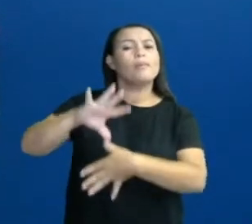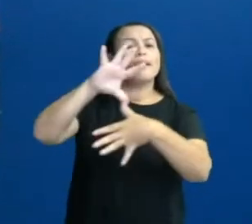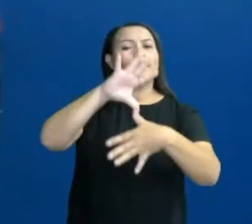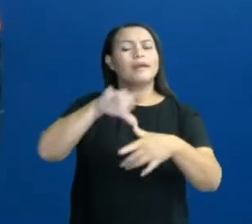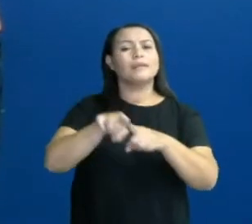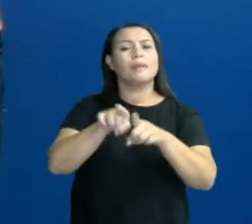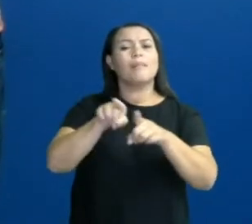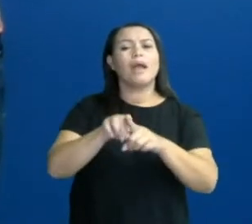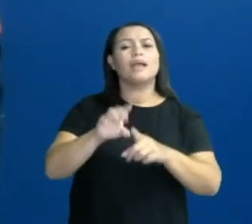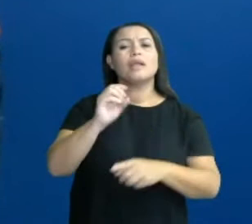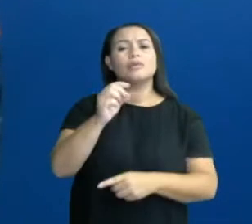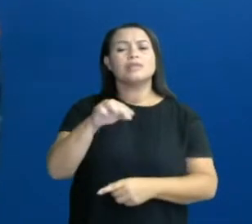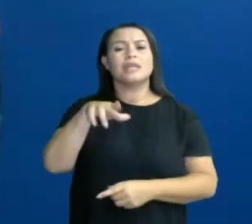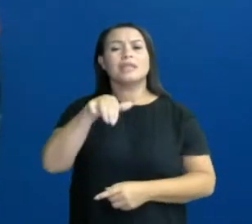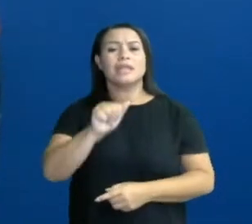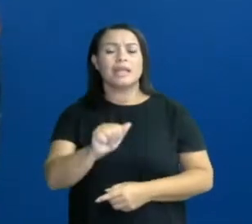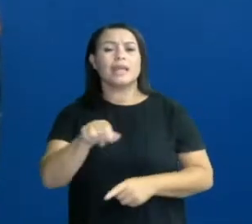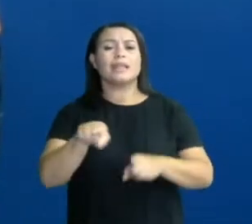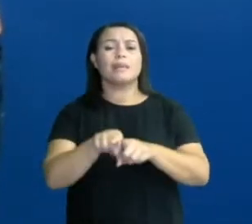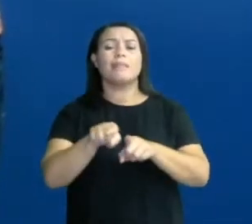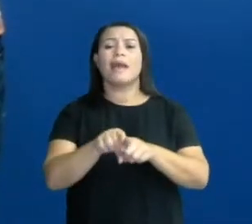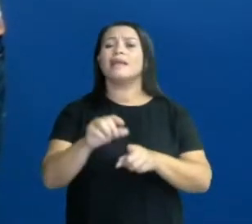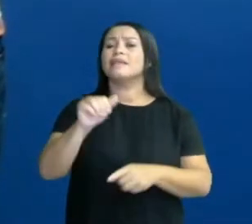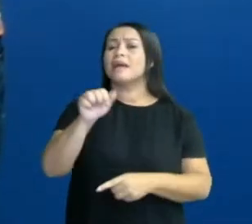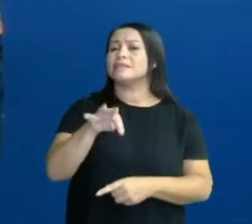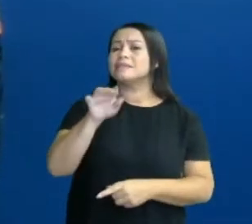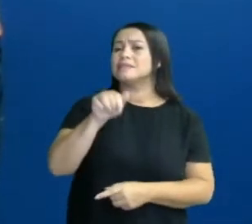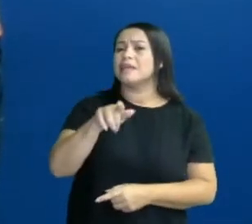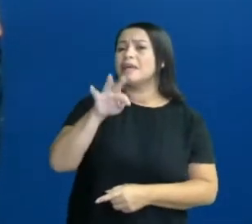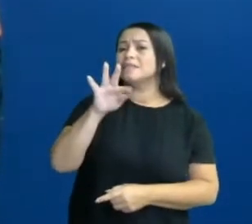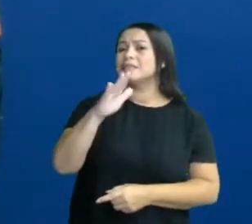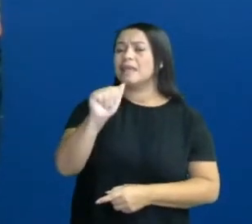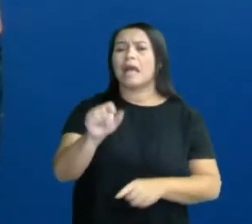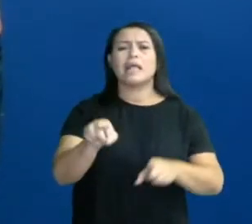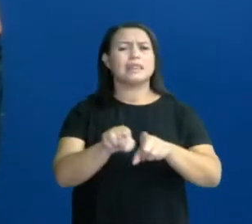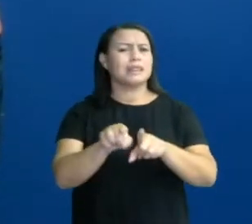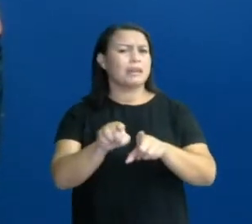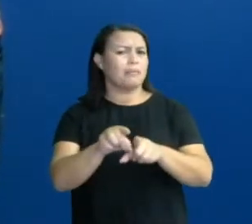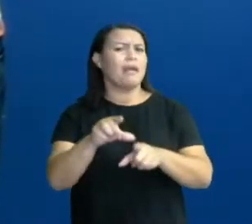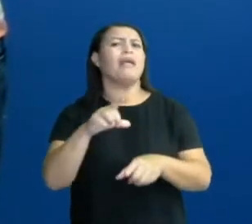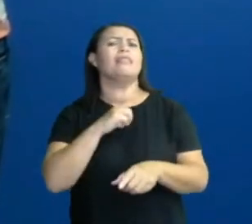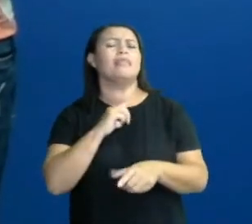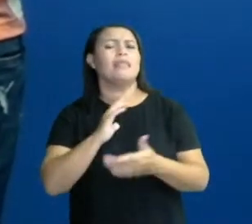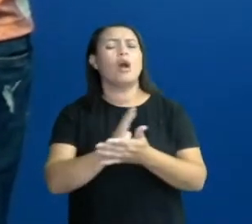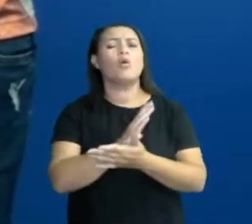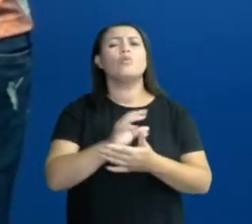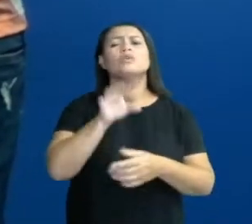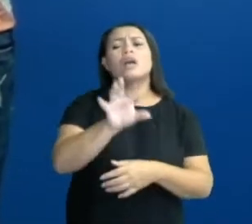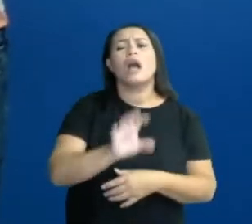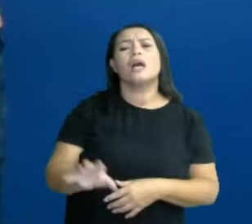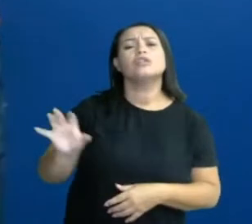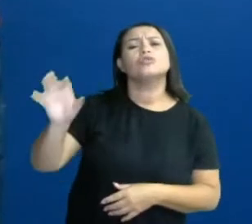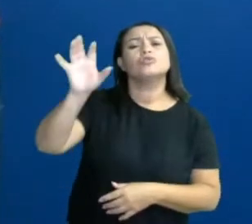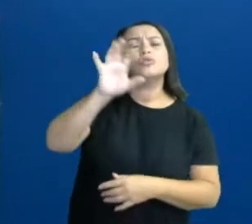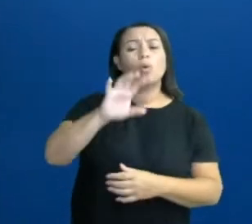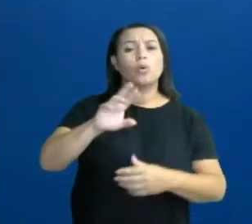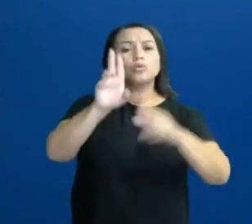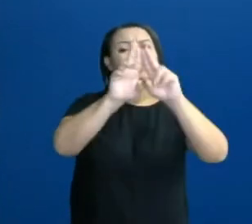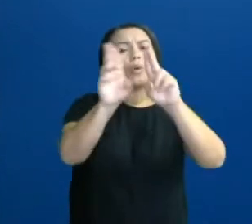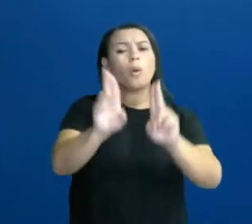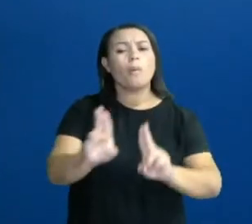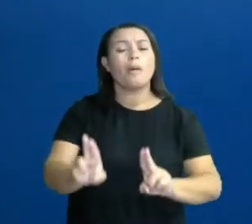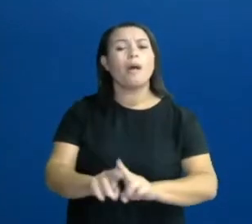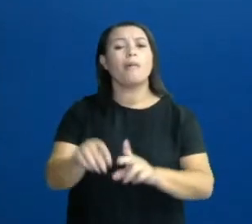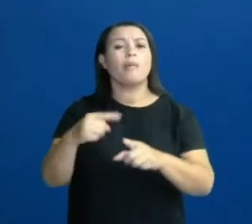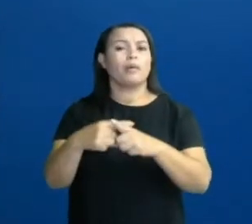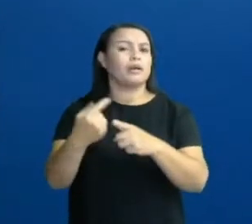Oceania, da Antártica. Então, todas essas regiões, né, elas foram agregadas posteriormente a essa questão dos mapas, até porque não se